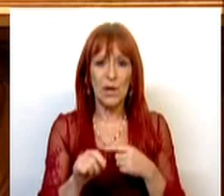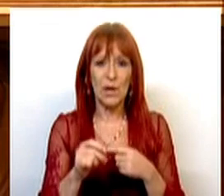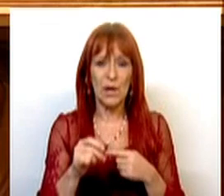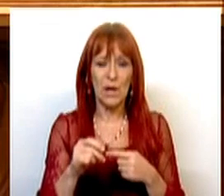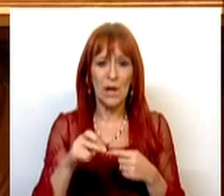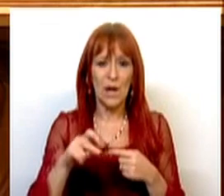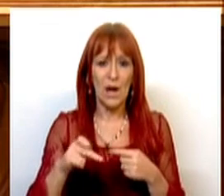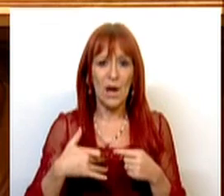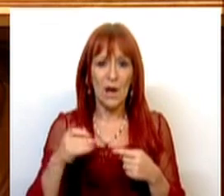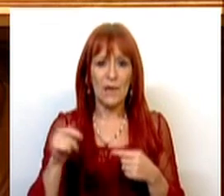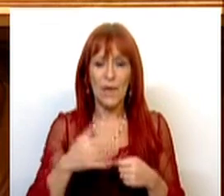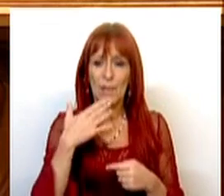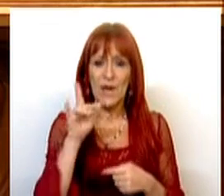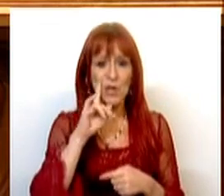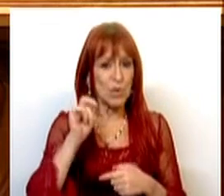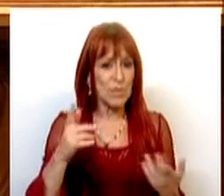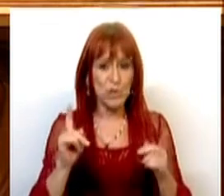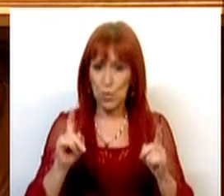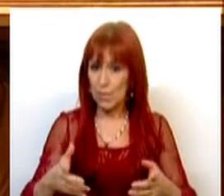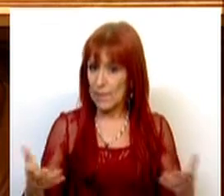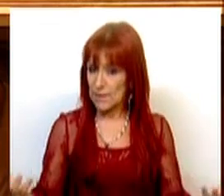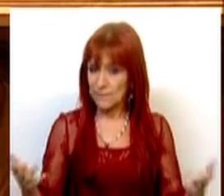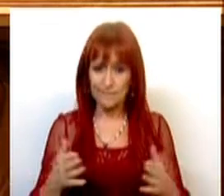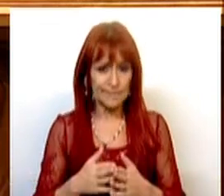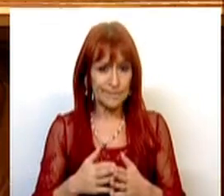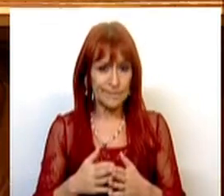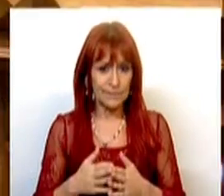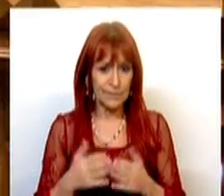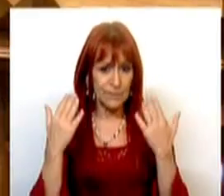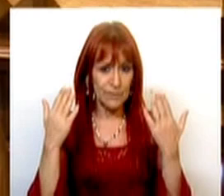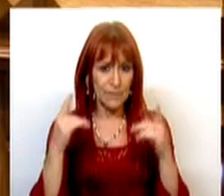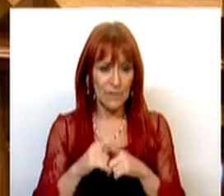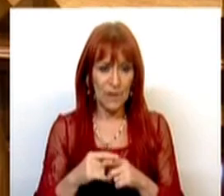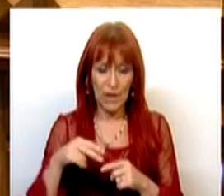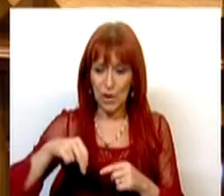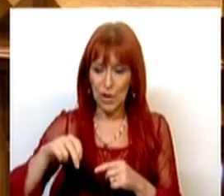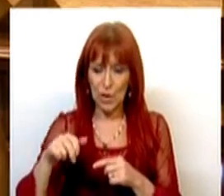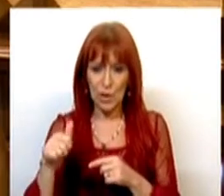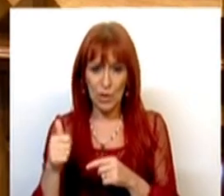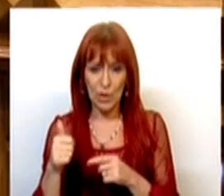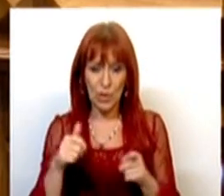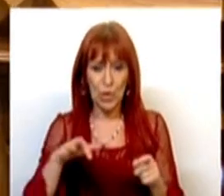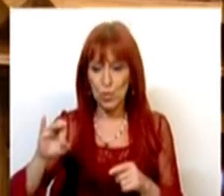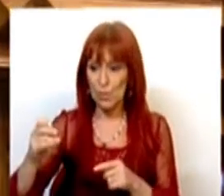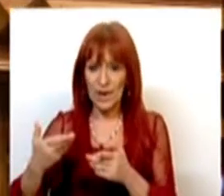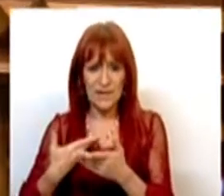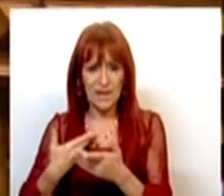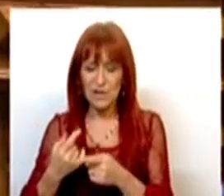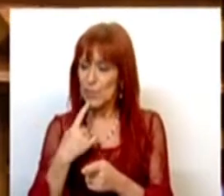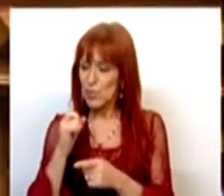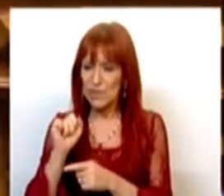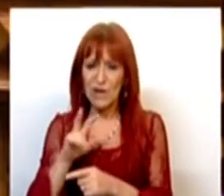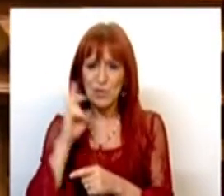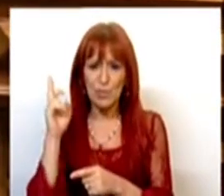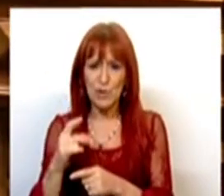André Pinotos Batista. Faz muito obrigado, Sra. Presidente. Começaria por, saudando Nuno de Carvalho do PSD, dizer-lhe que a sua pergunta